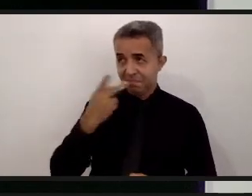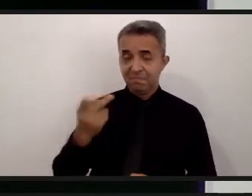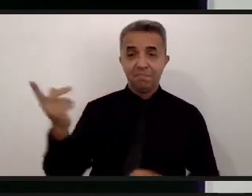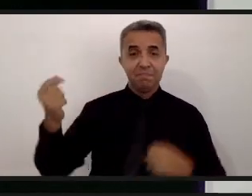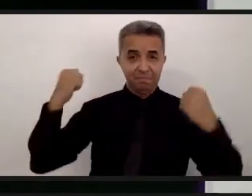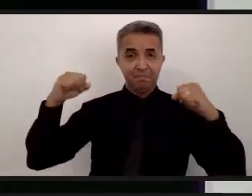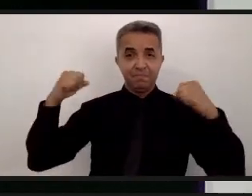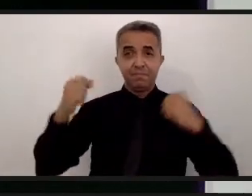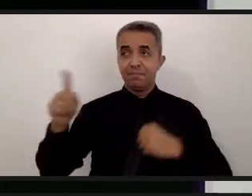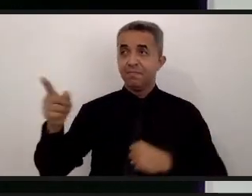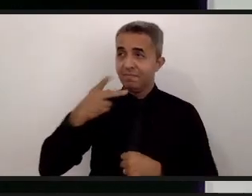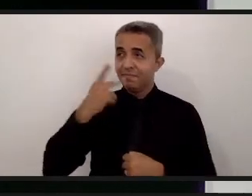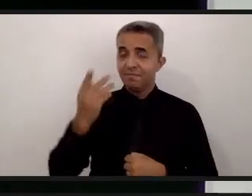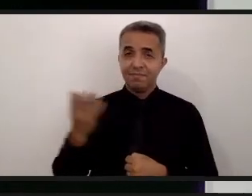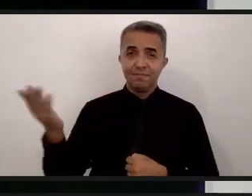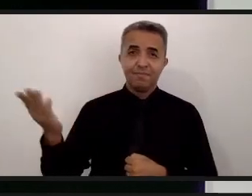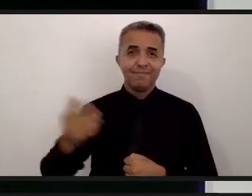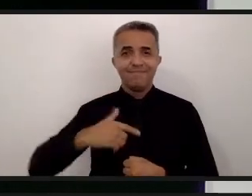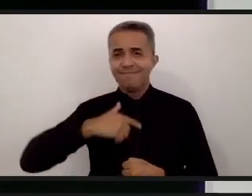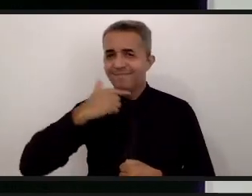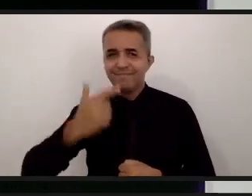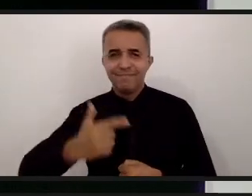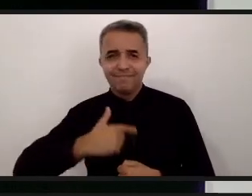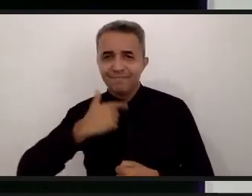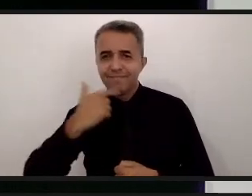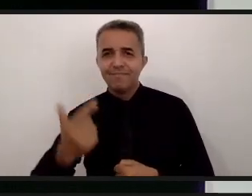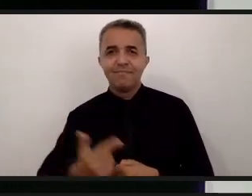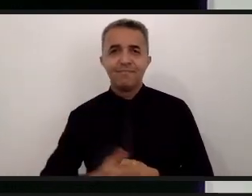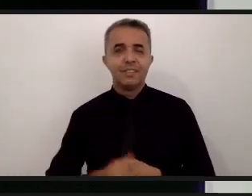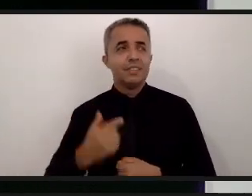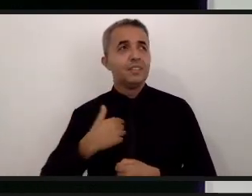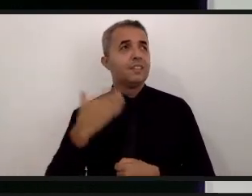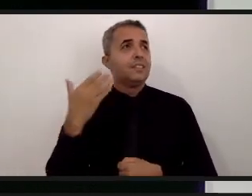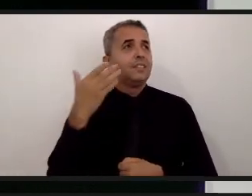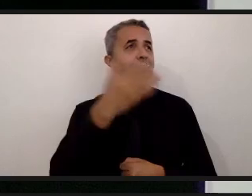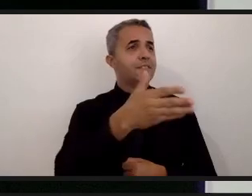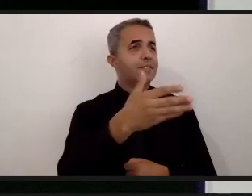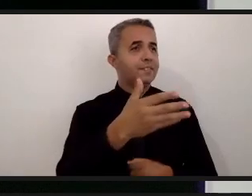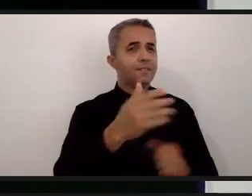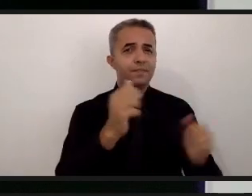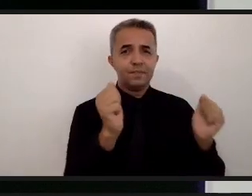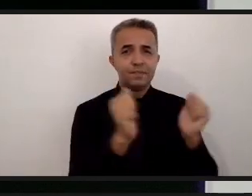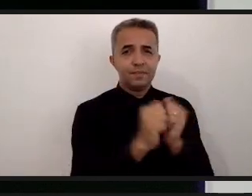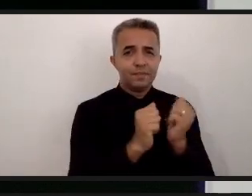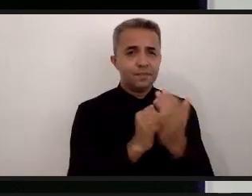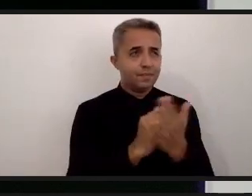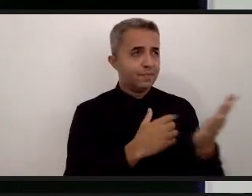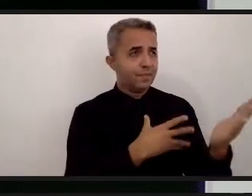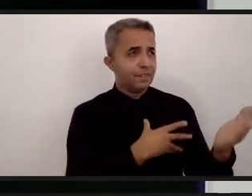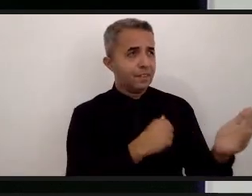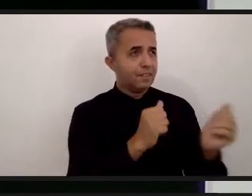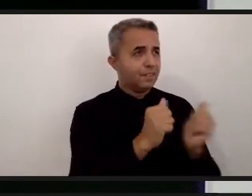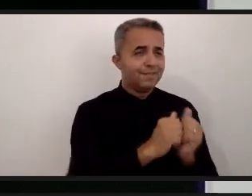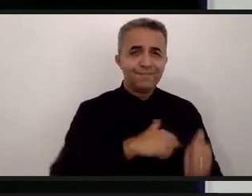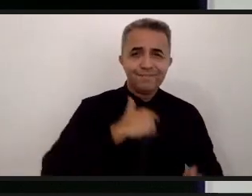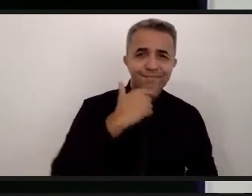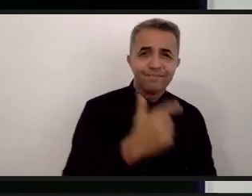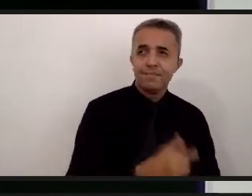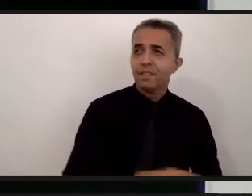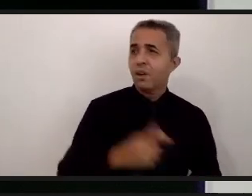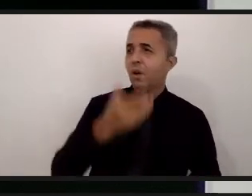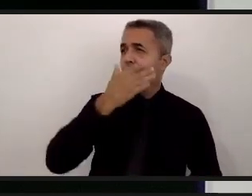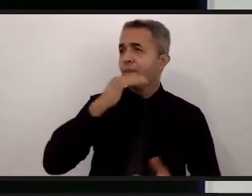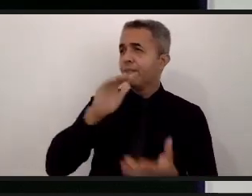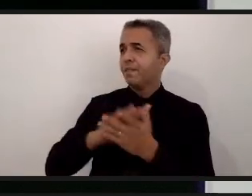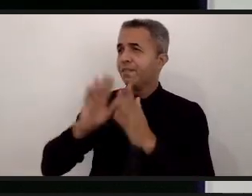física ultimamente, né? Não consegui ir na academia, eu não consegui ficar o tempo que eu precisava com meu filho, eu não consegui dar atenção para o meu esposo,